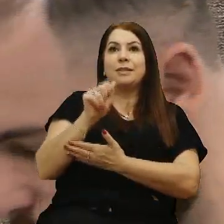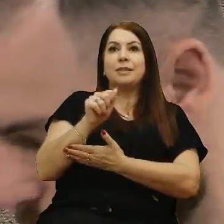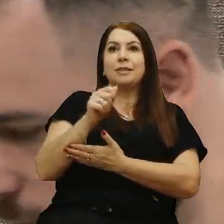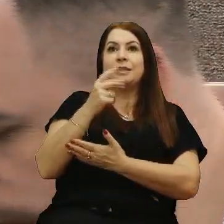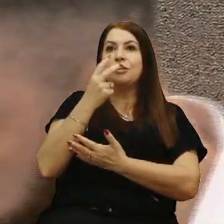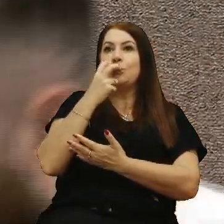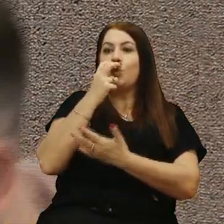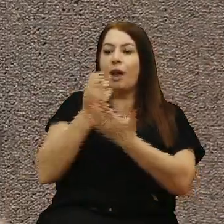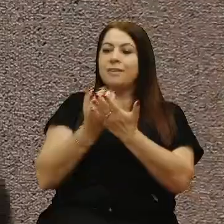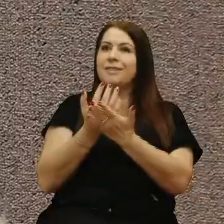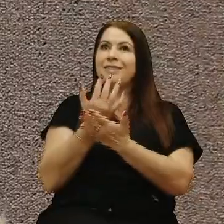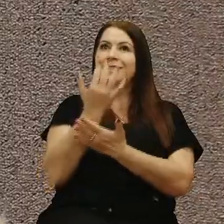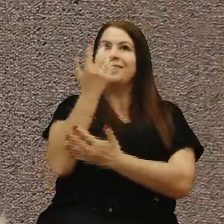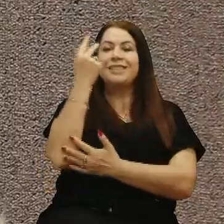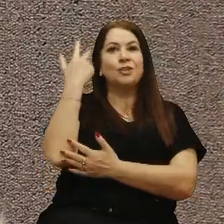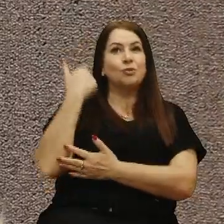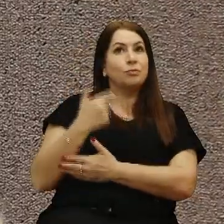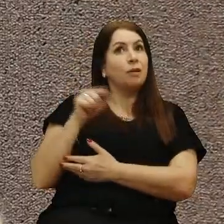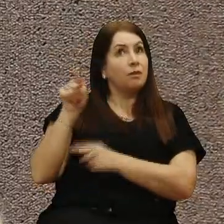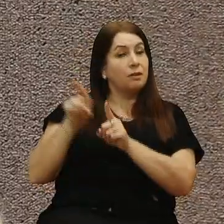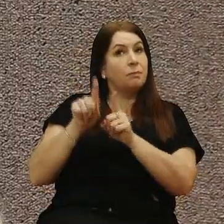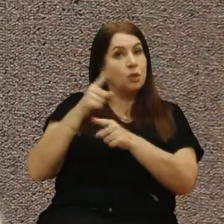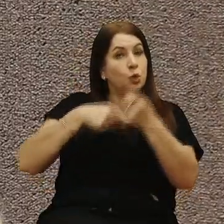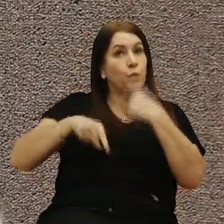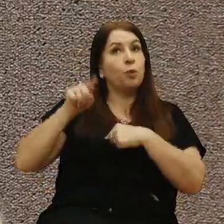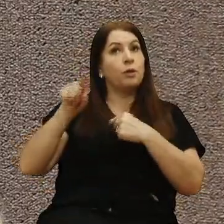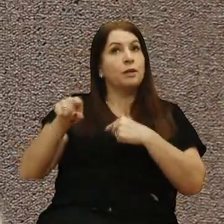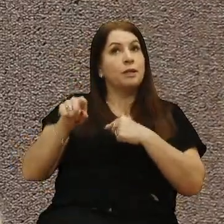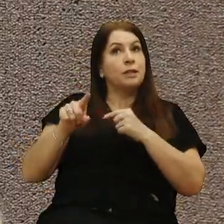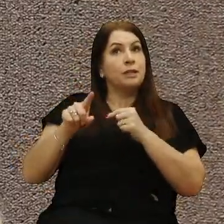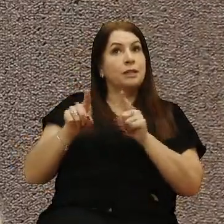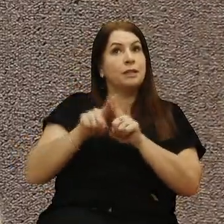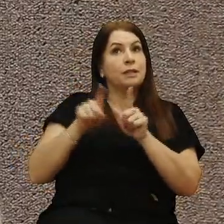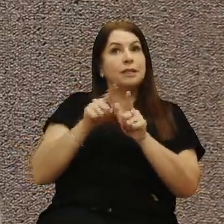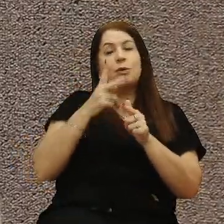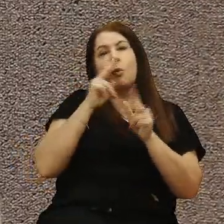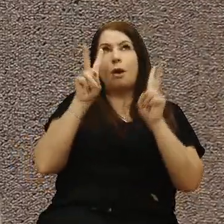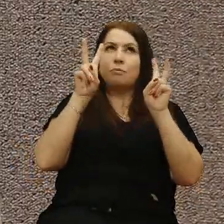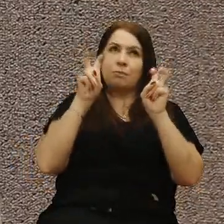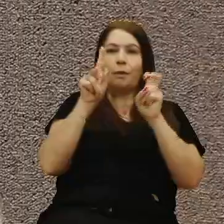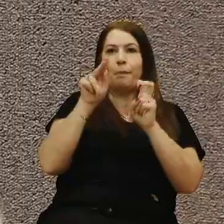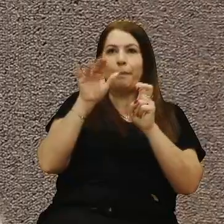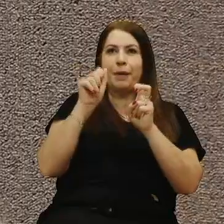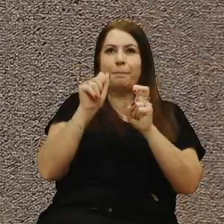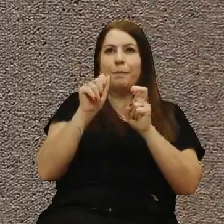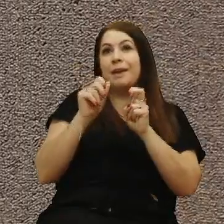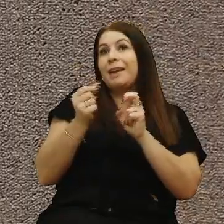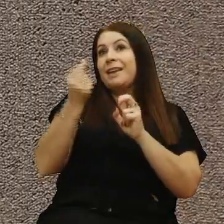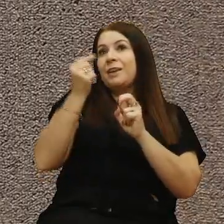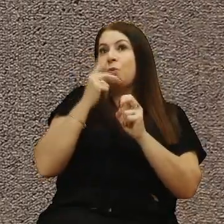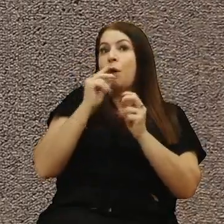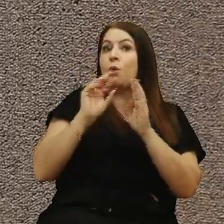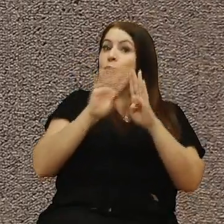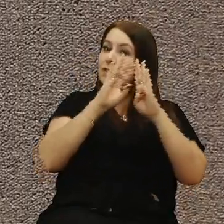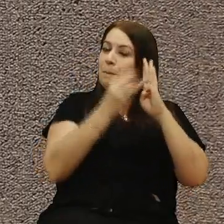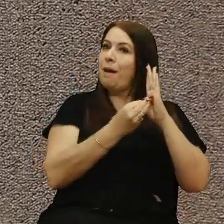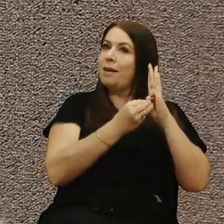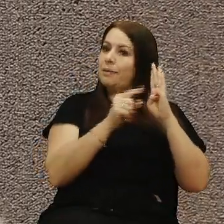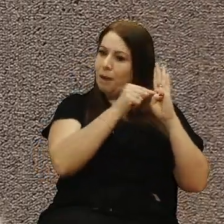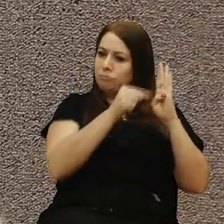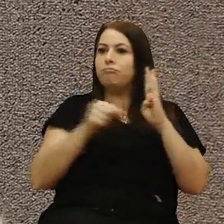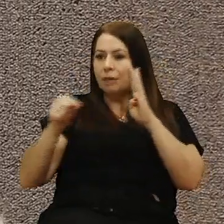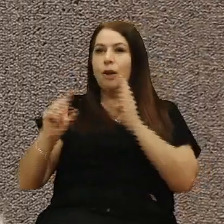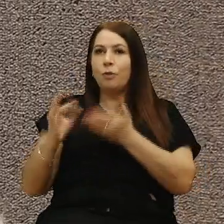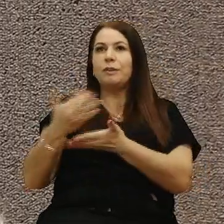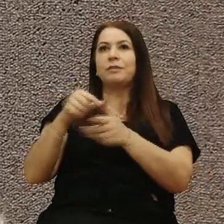natural, aonde que ela também se tornaria a prima rica, como a gente fala hoje do SAMAI, né? Deixar de ser uma